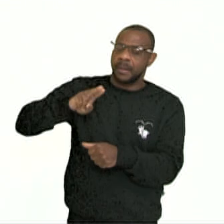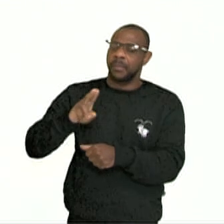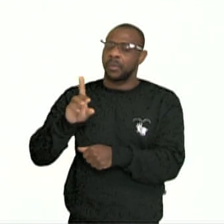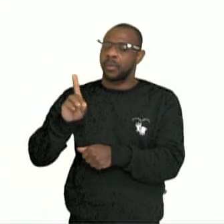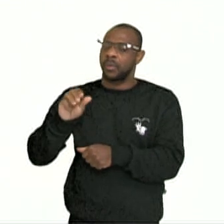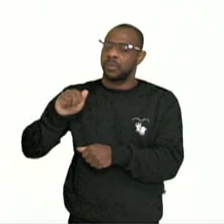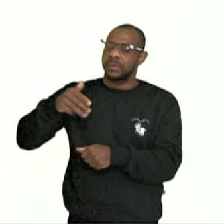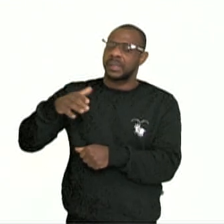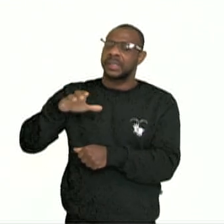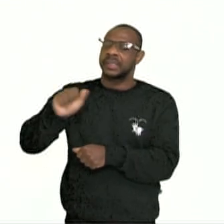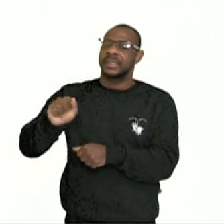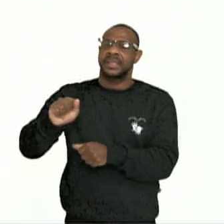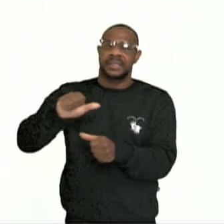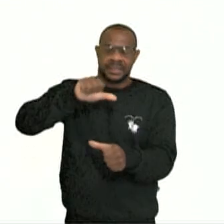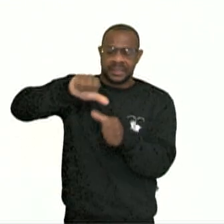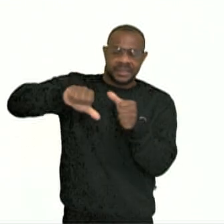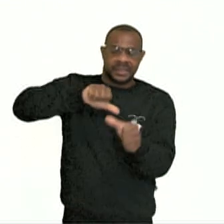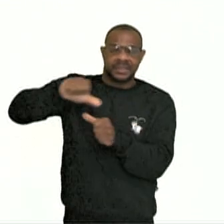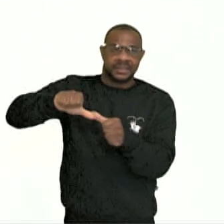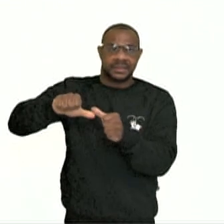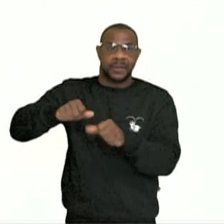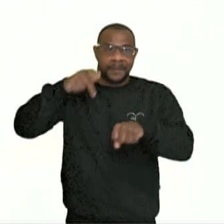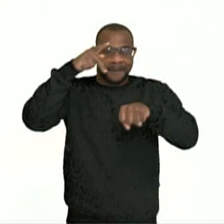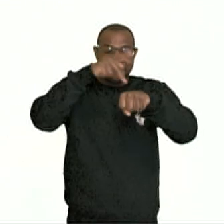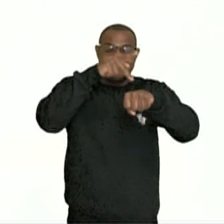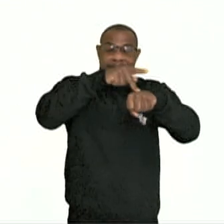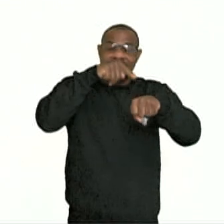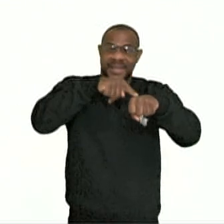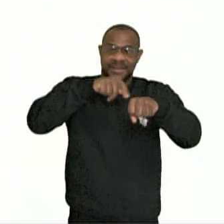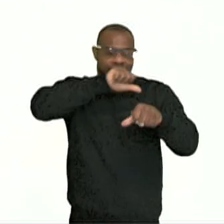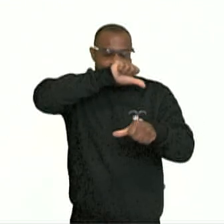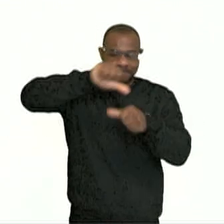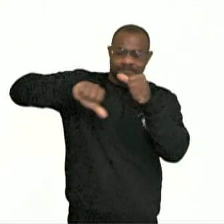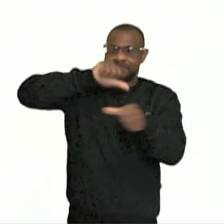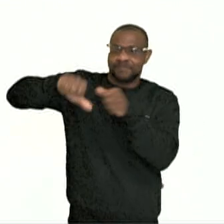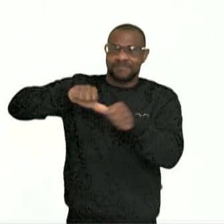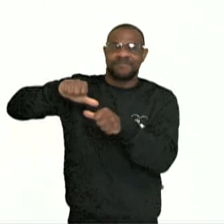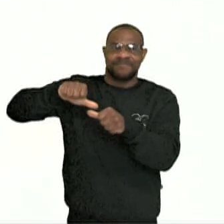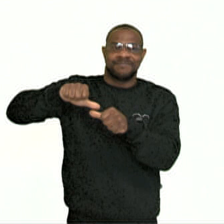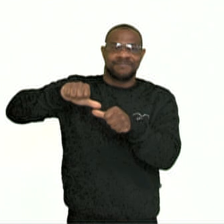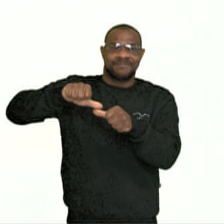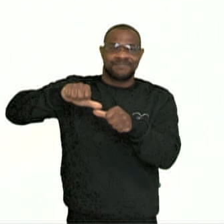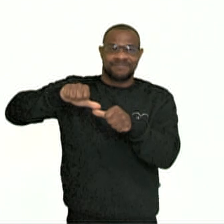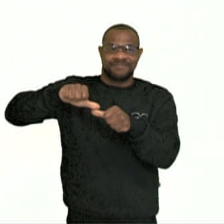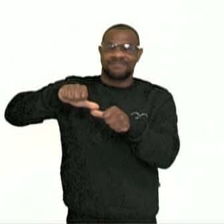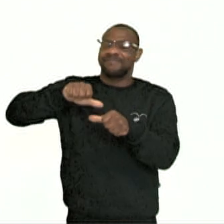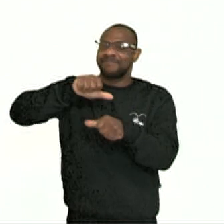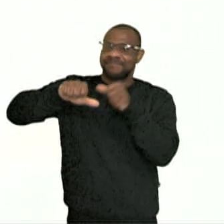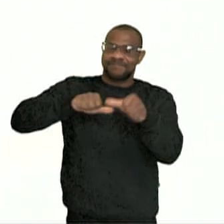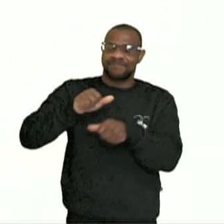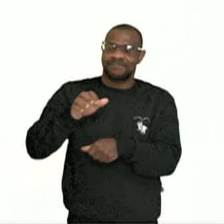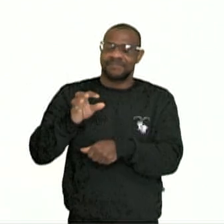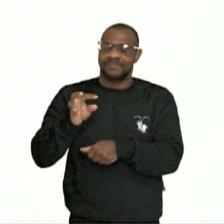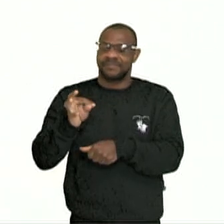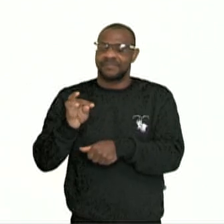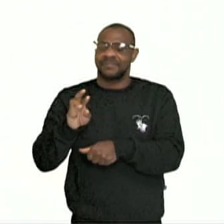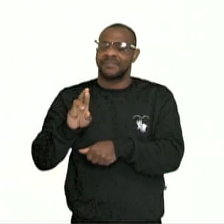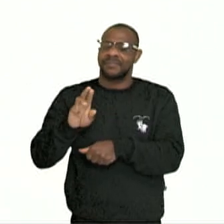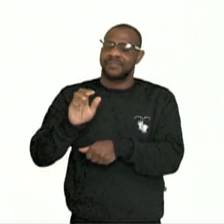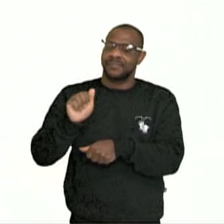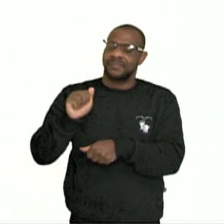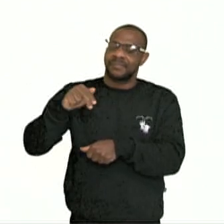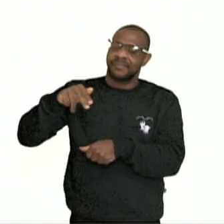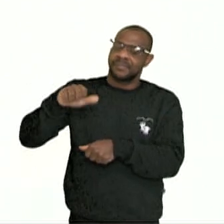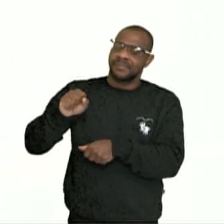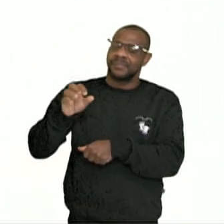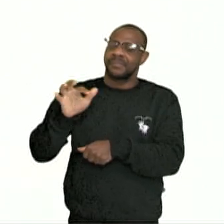ela sofreu uma transformação. Eu tinha uma rocha magmática e se transformou numa metamórfica.